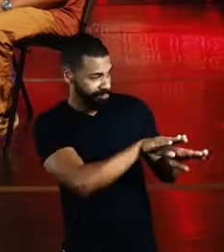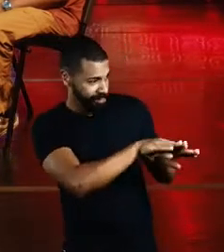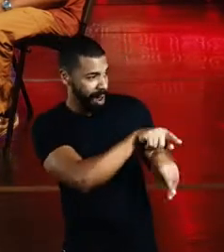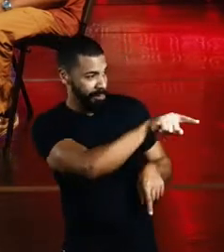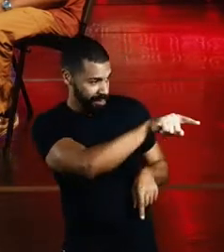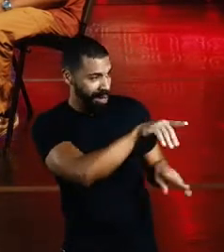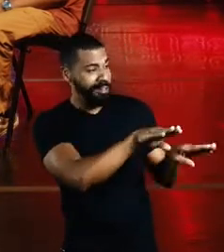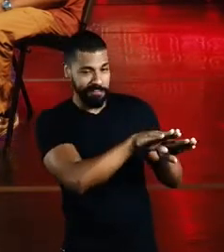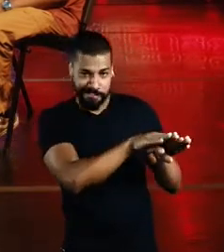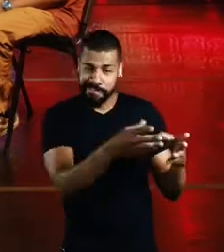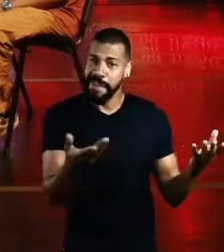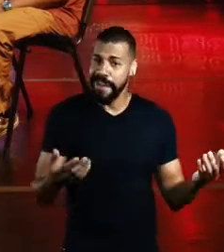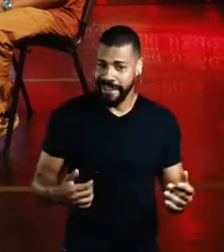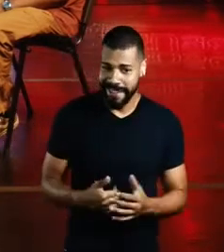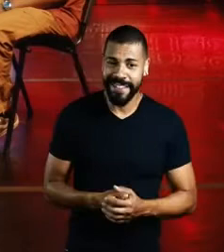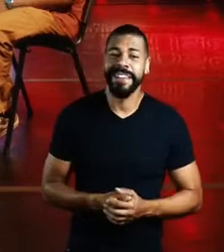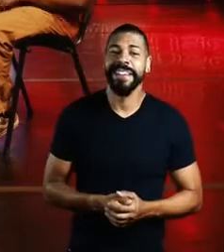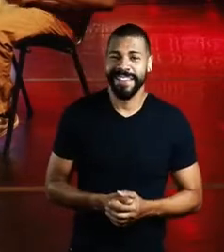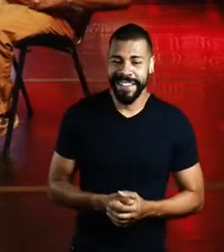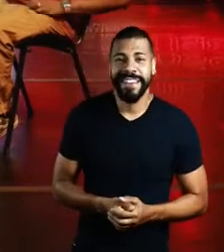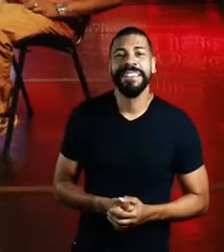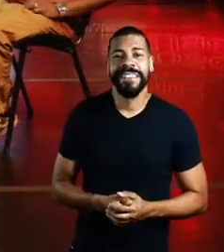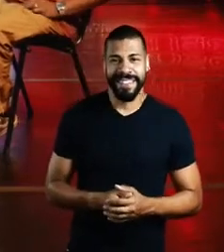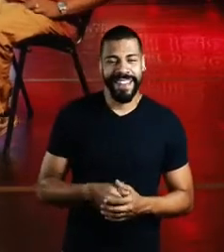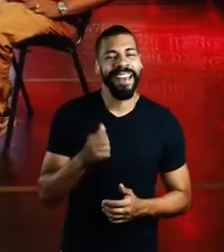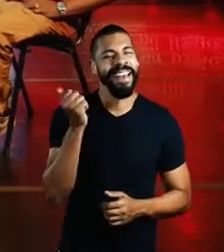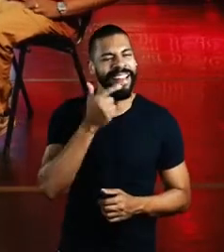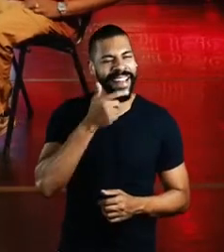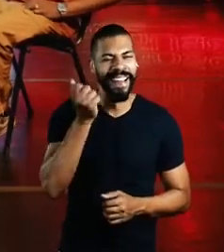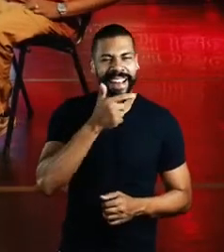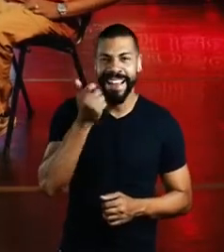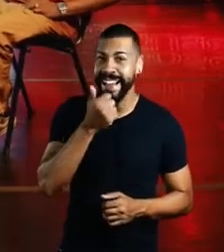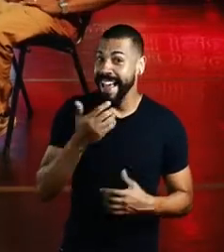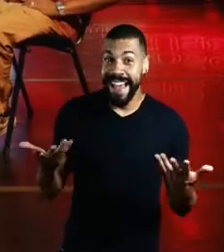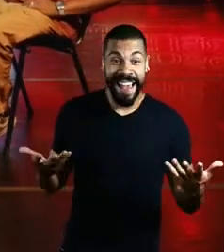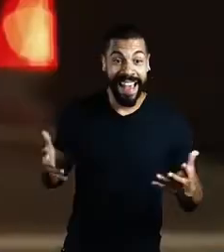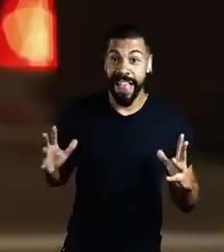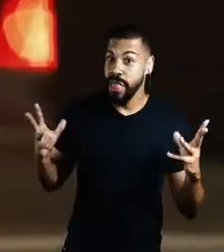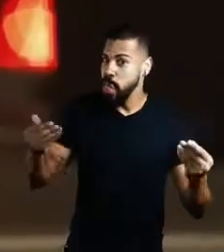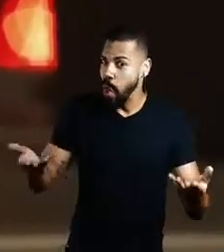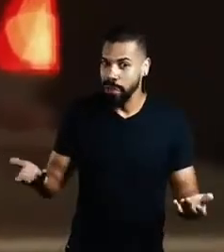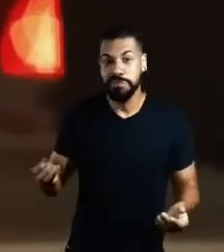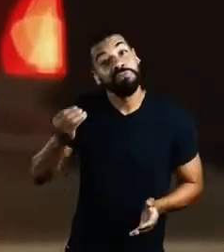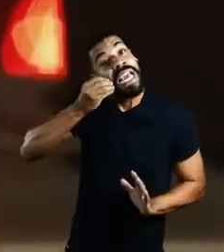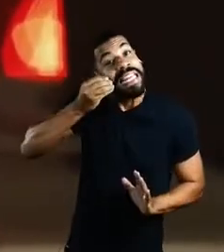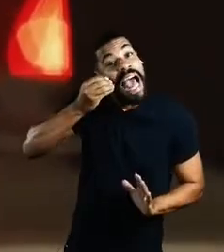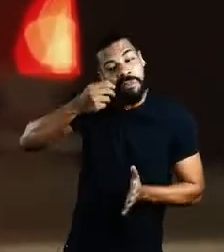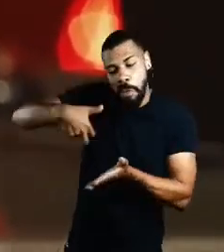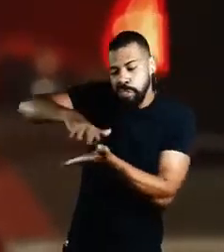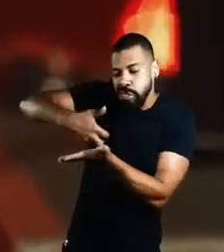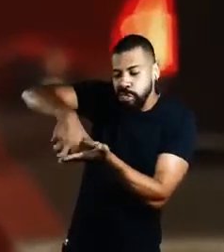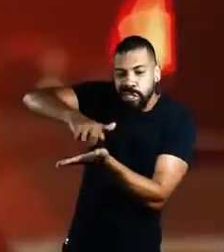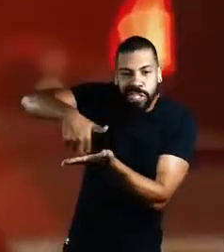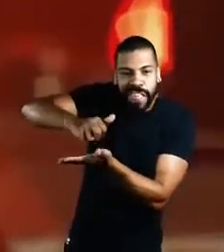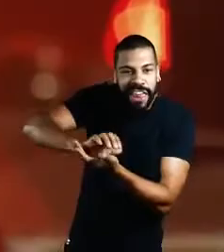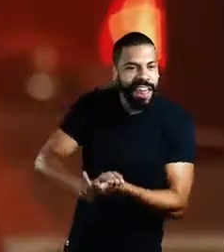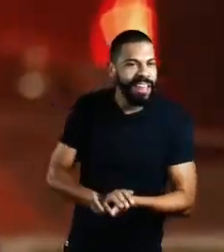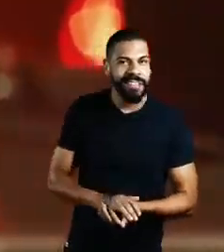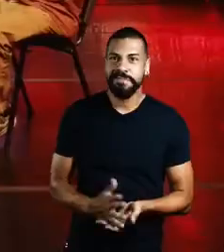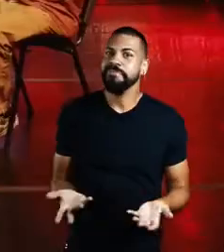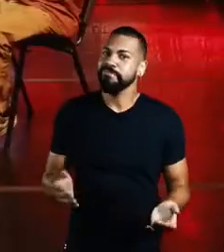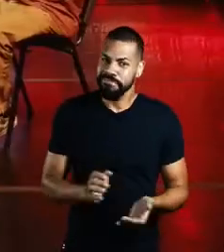breaker também, entendeu, Fabiola? Eu peguei, né, meu? Porra, que isso, a gente, todo mundo tentava. Virava peãozinho lá. É, né? O